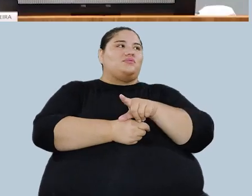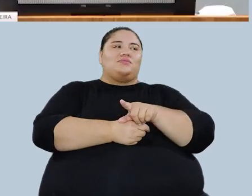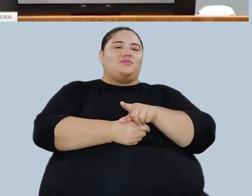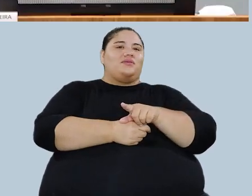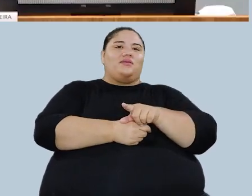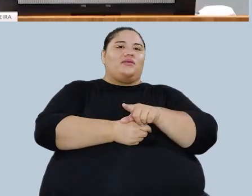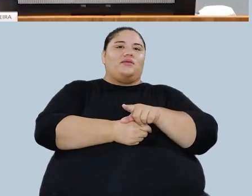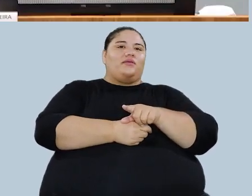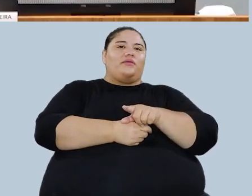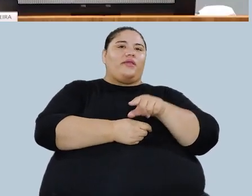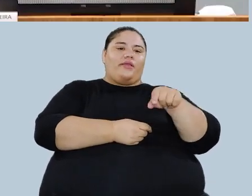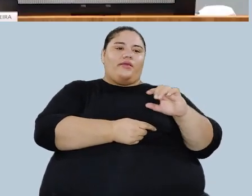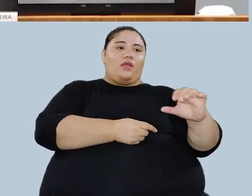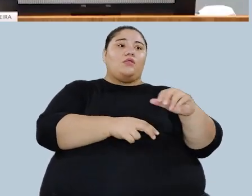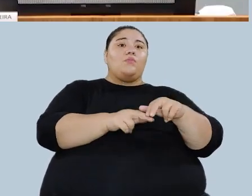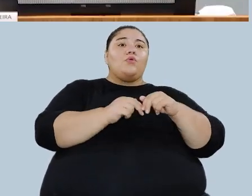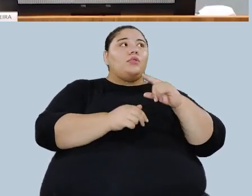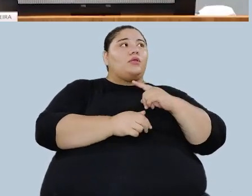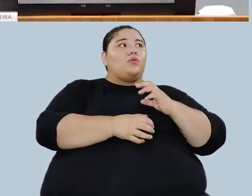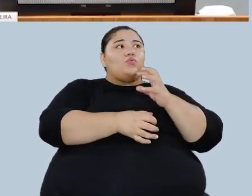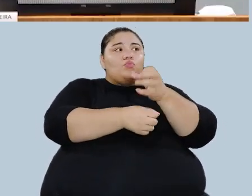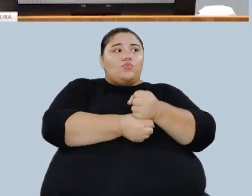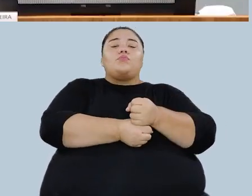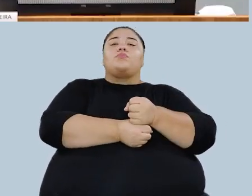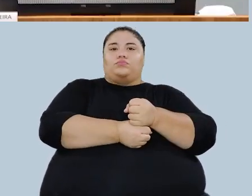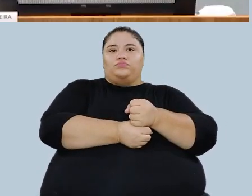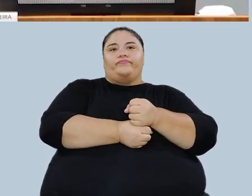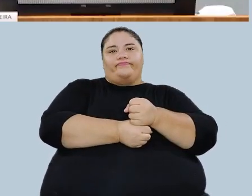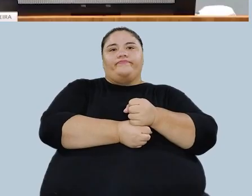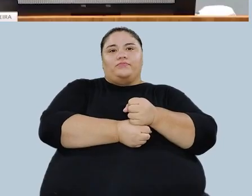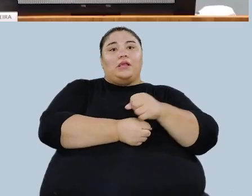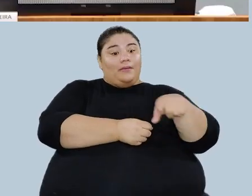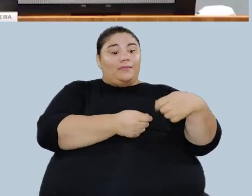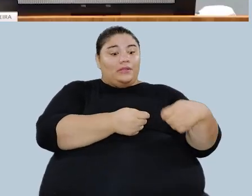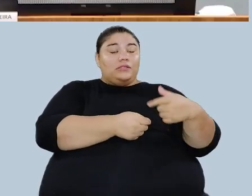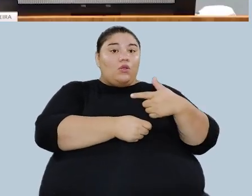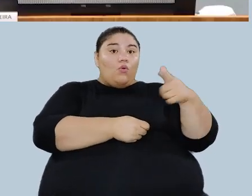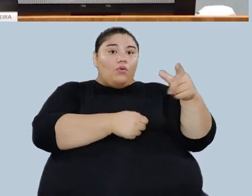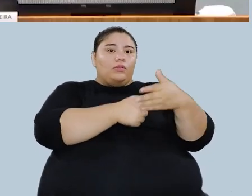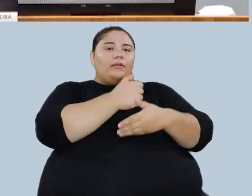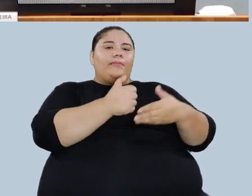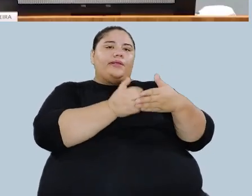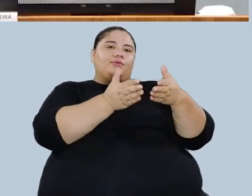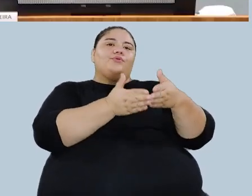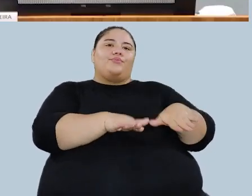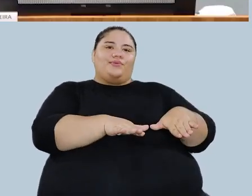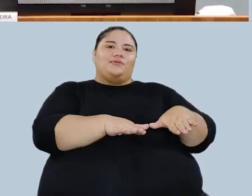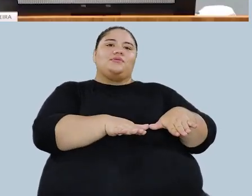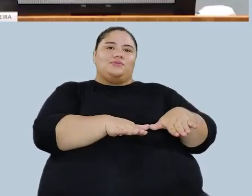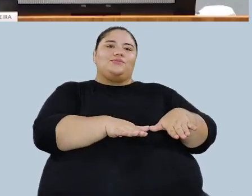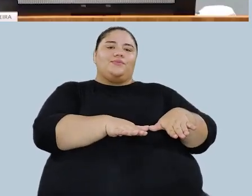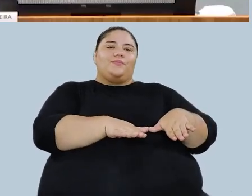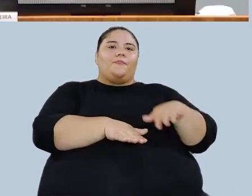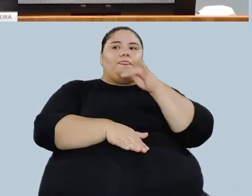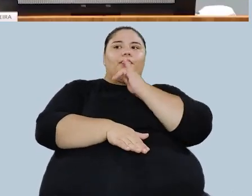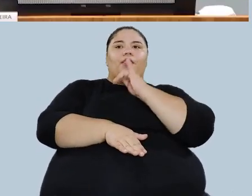desaguar esses créditos. Por quê? Porque não tem insumos suficientes. Então, é preciso ter outra base de compensação. É